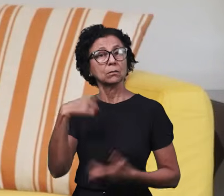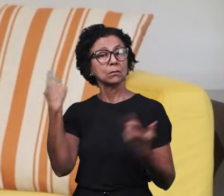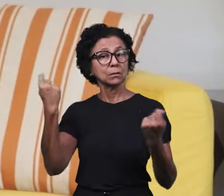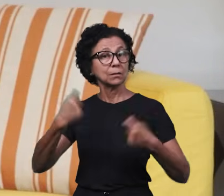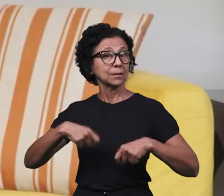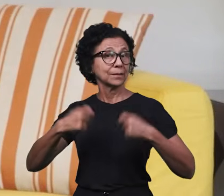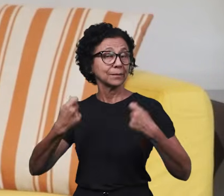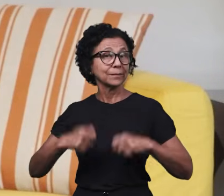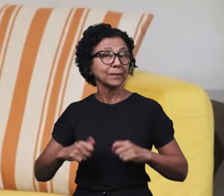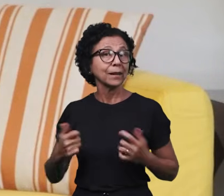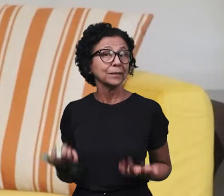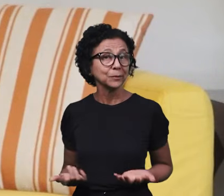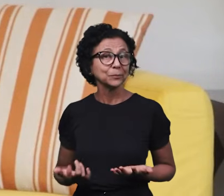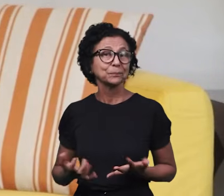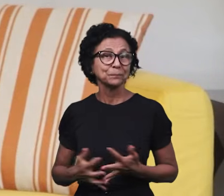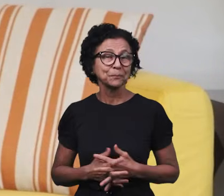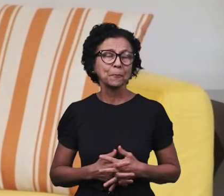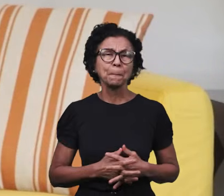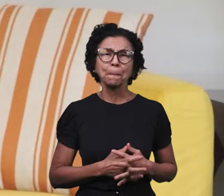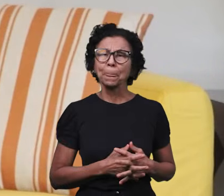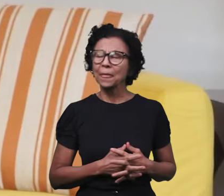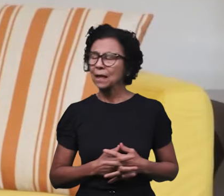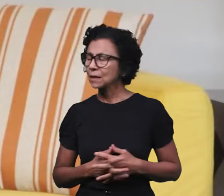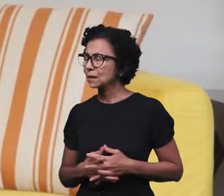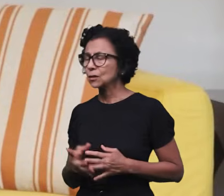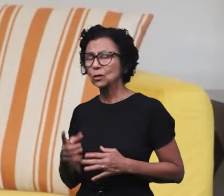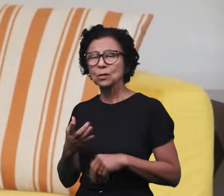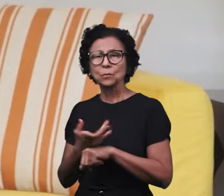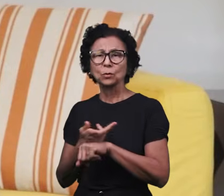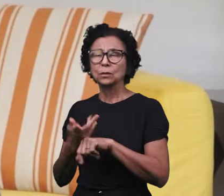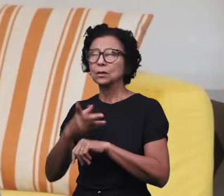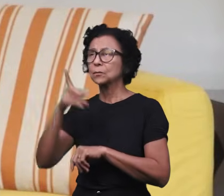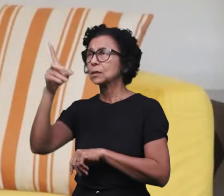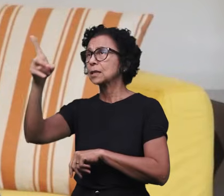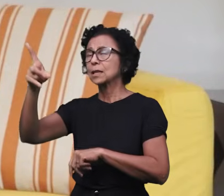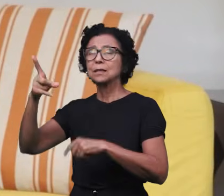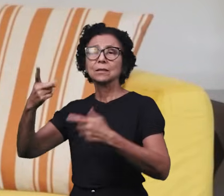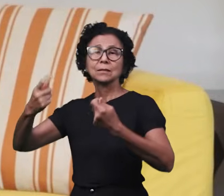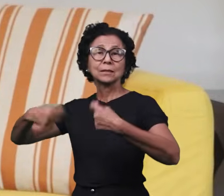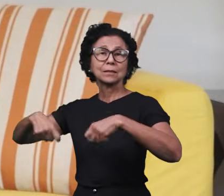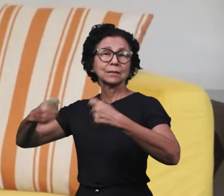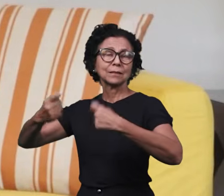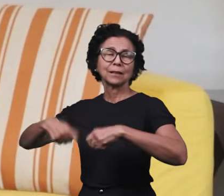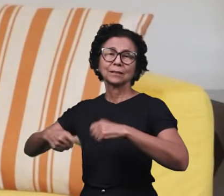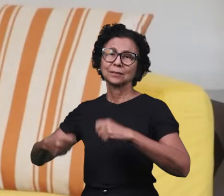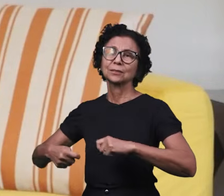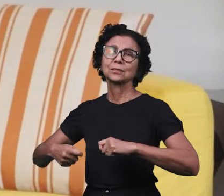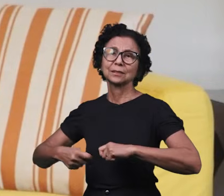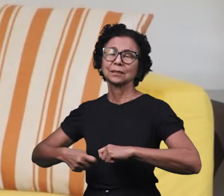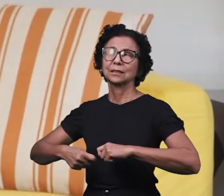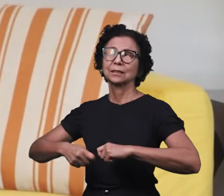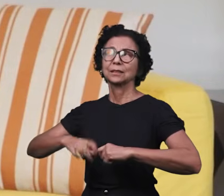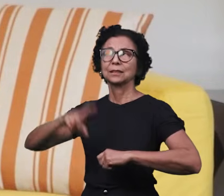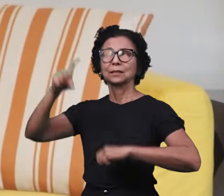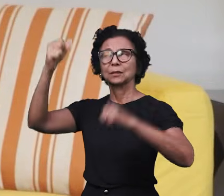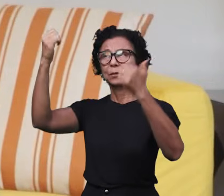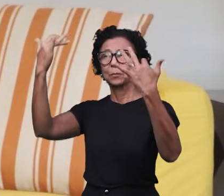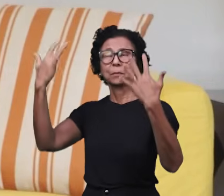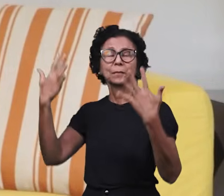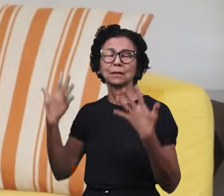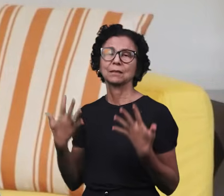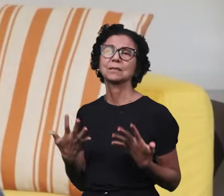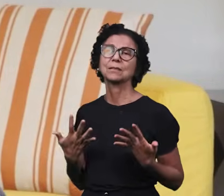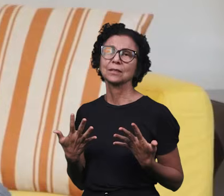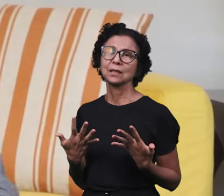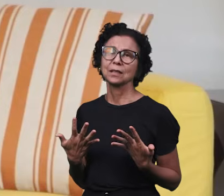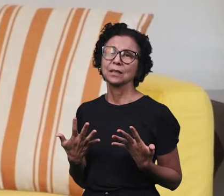nós somos desta forma, somos necessitados. O homem sempre chega na presença do Pai dessa forma, ele é necessitado. É uma bênção que